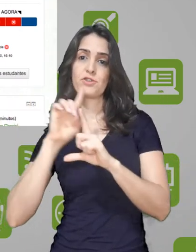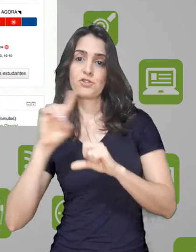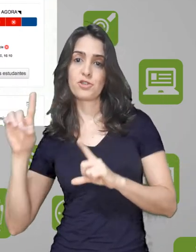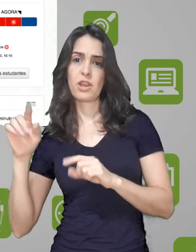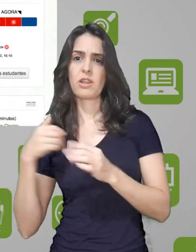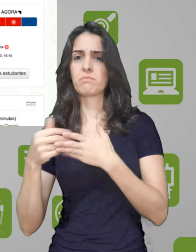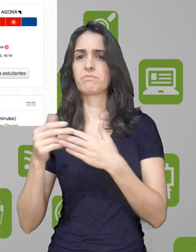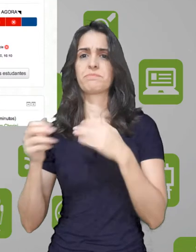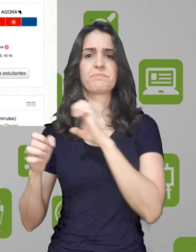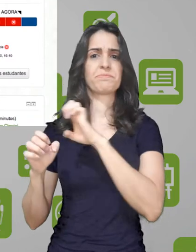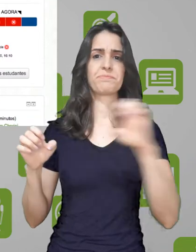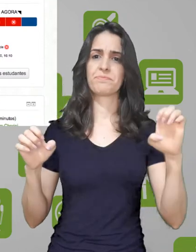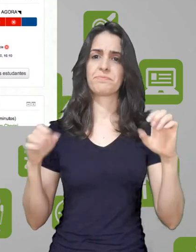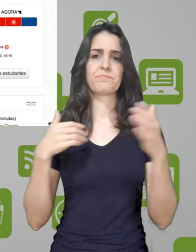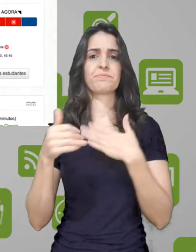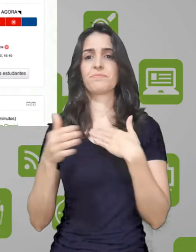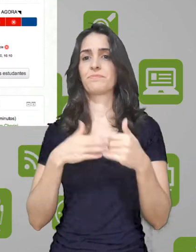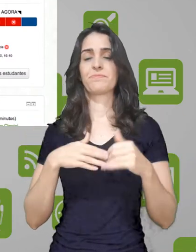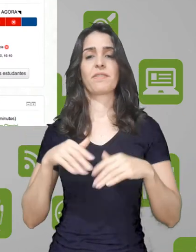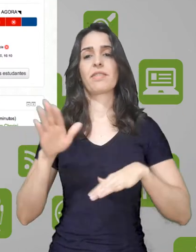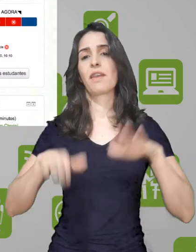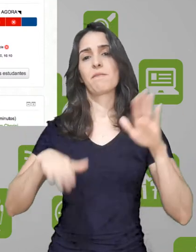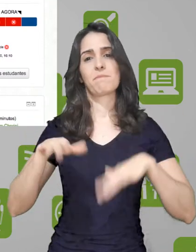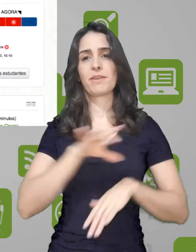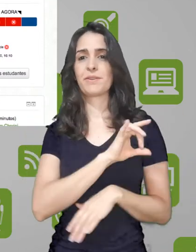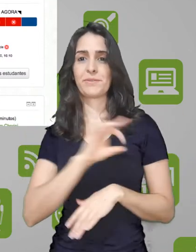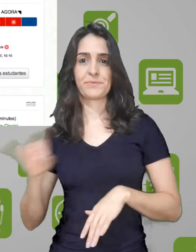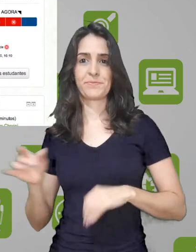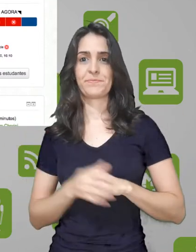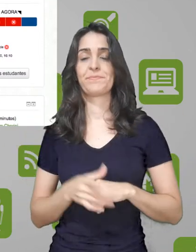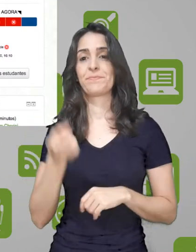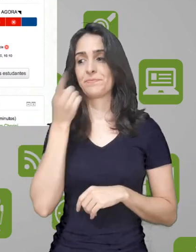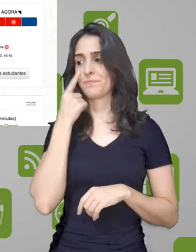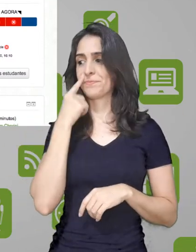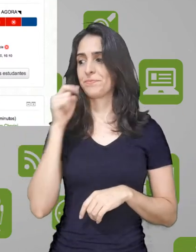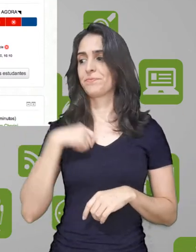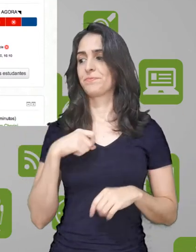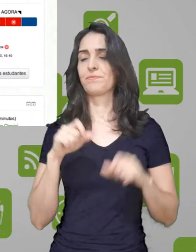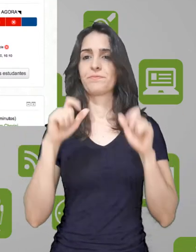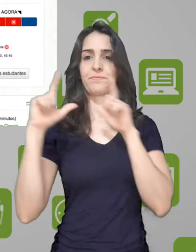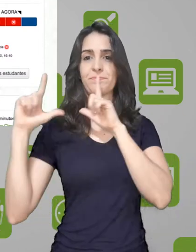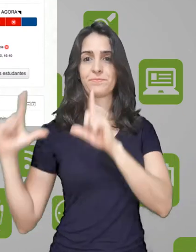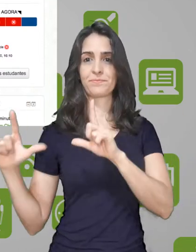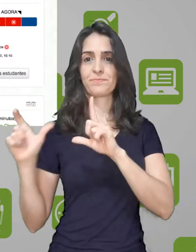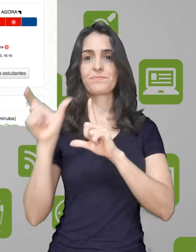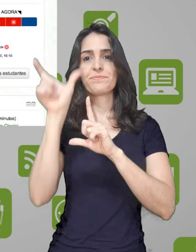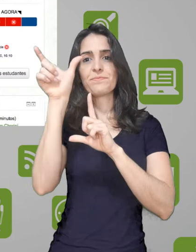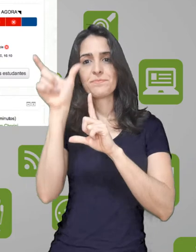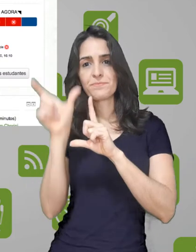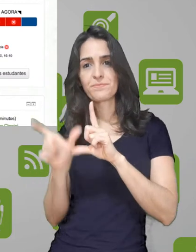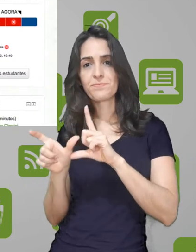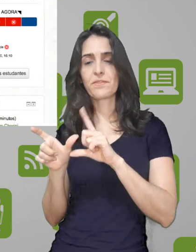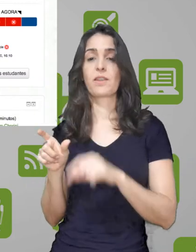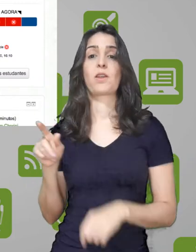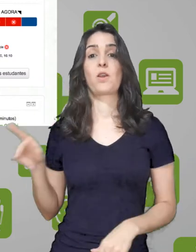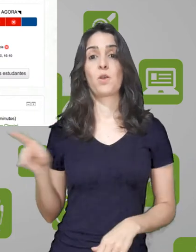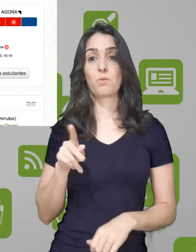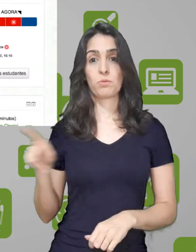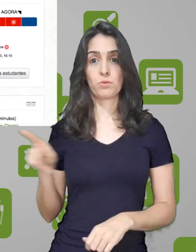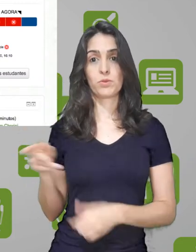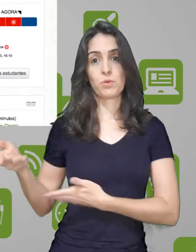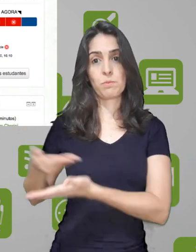outro ele pode estar localizado na esquerda enfim depende da configuração Aqui nós temos ele é direita